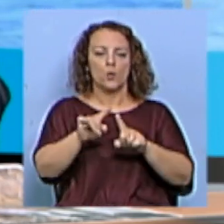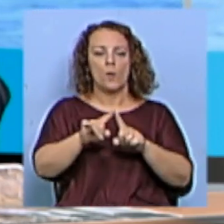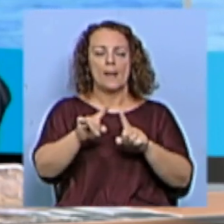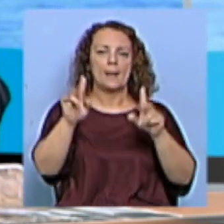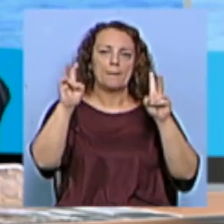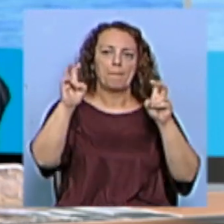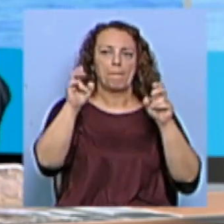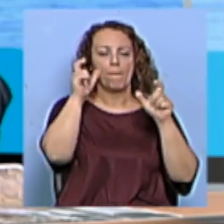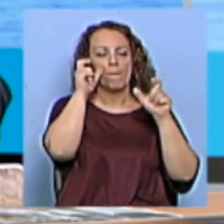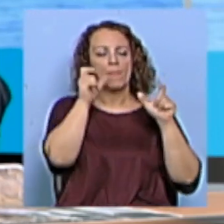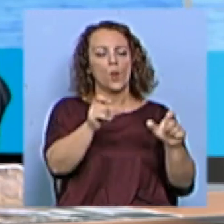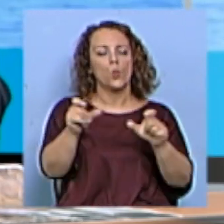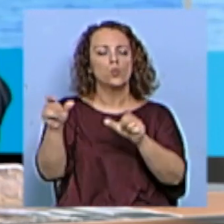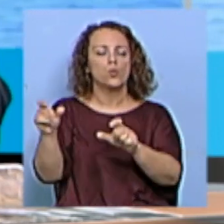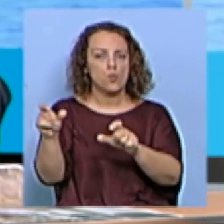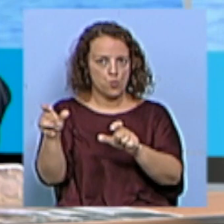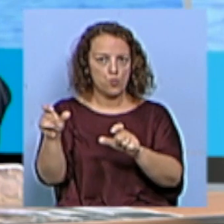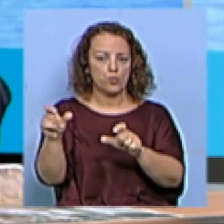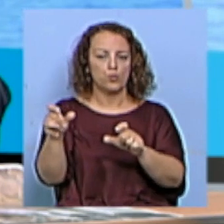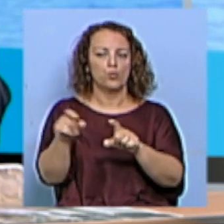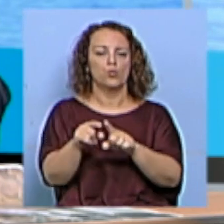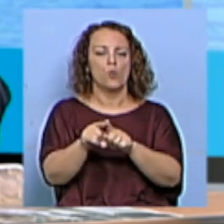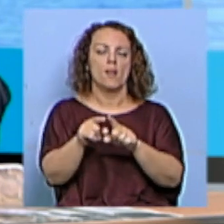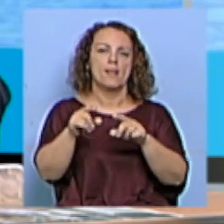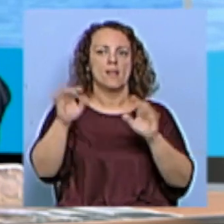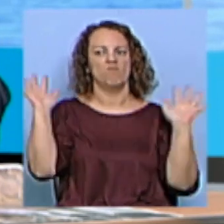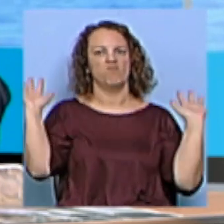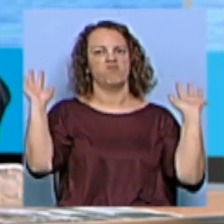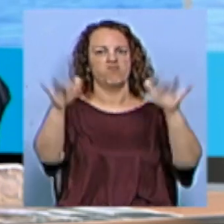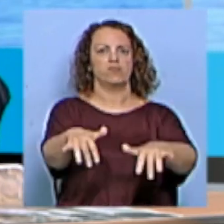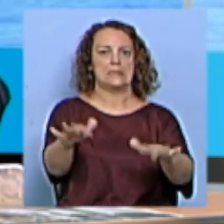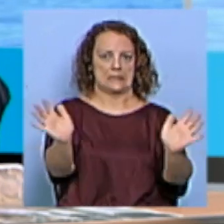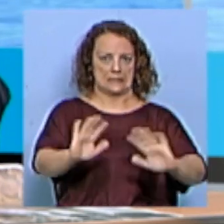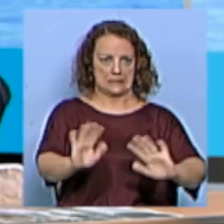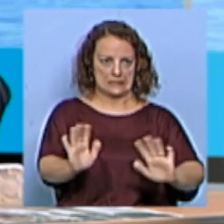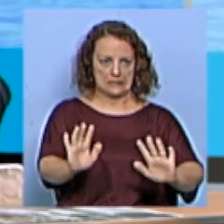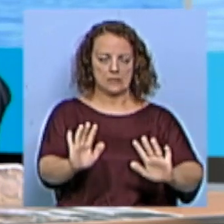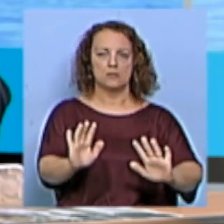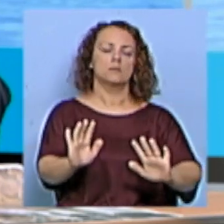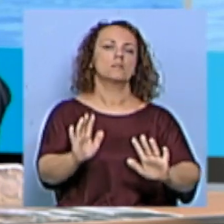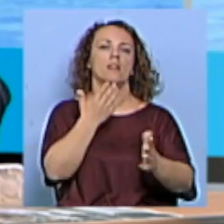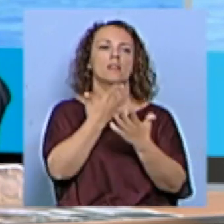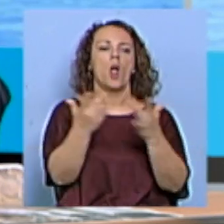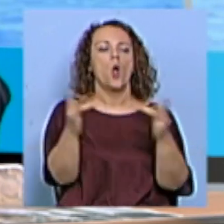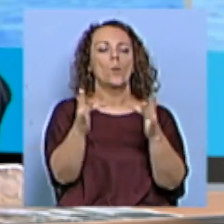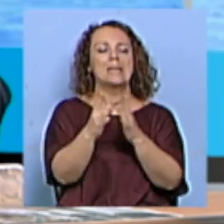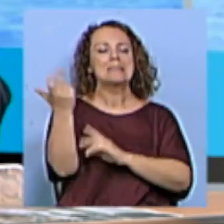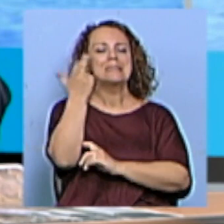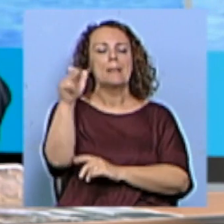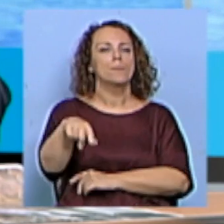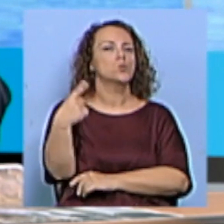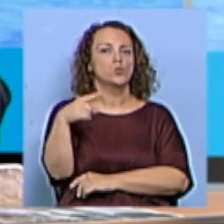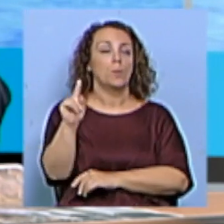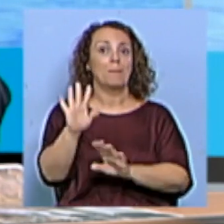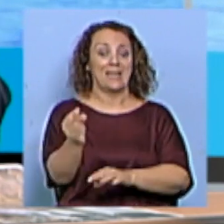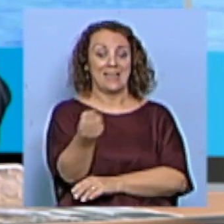relativamente à mobilização e contacto entre pessoas que não estejam em contacto em permanência, as